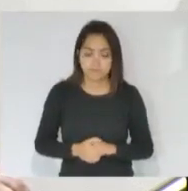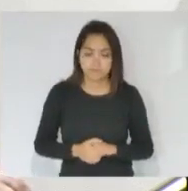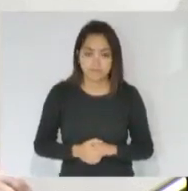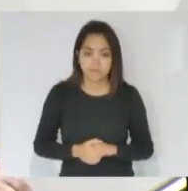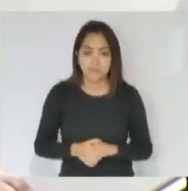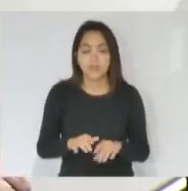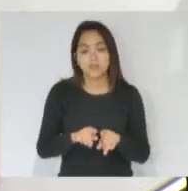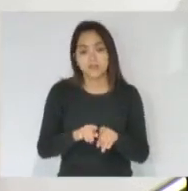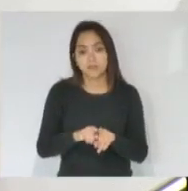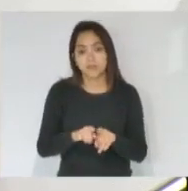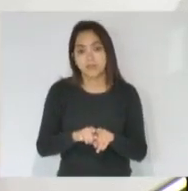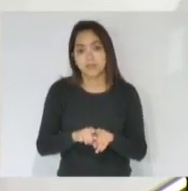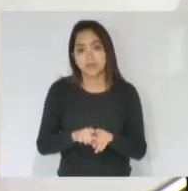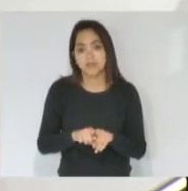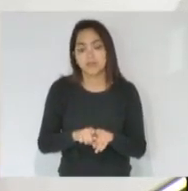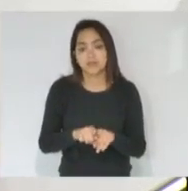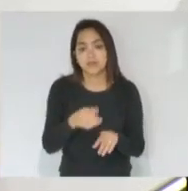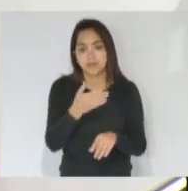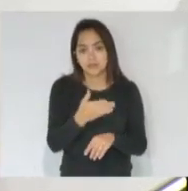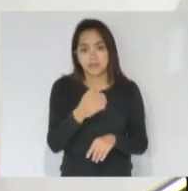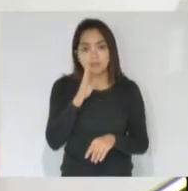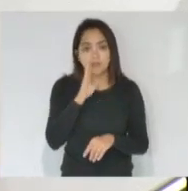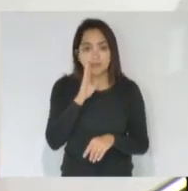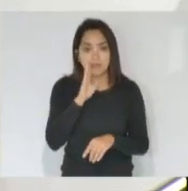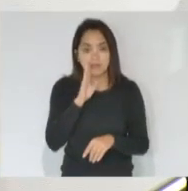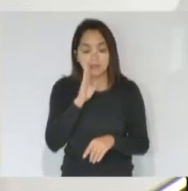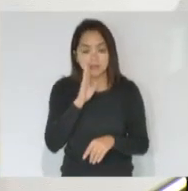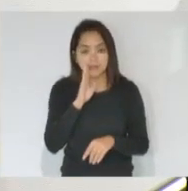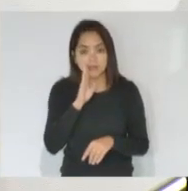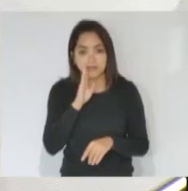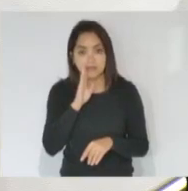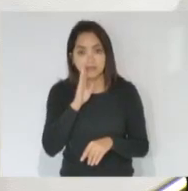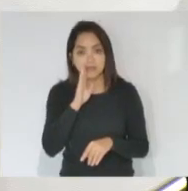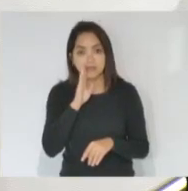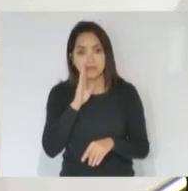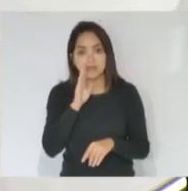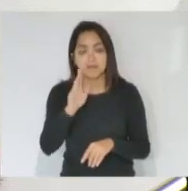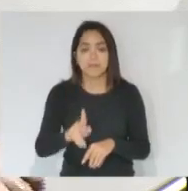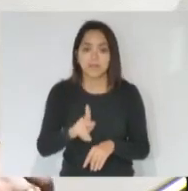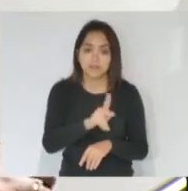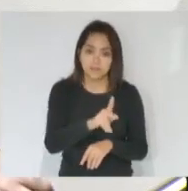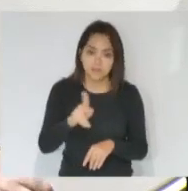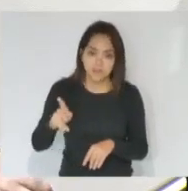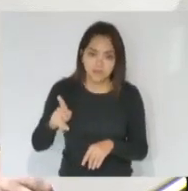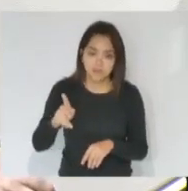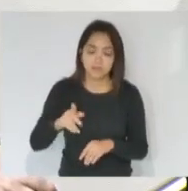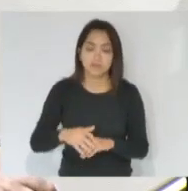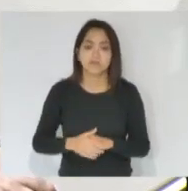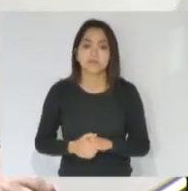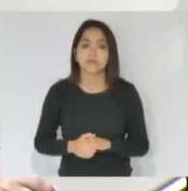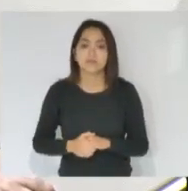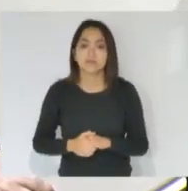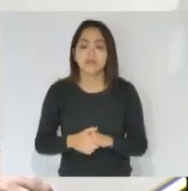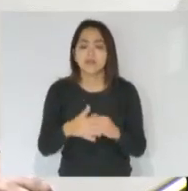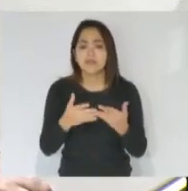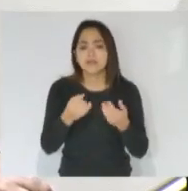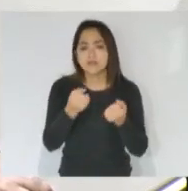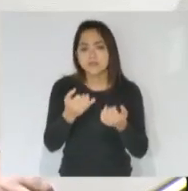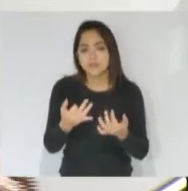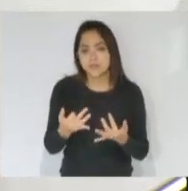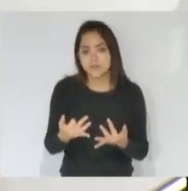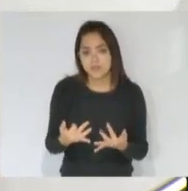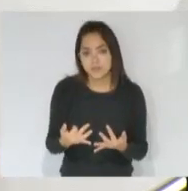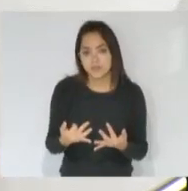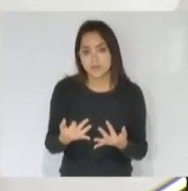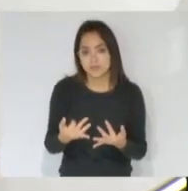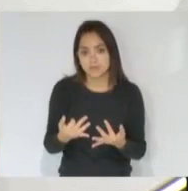também quero aqui, deputado Berlanda, deputado Padre Pedro, fazer menção